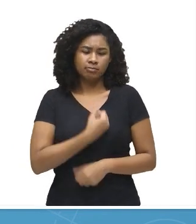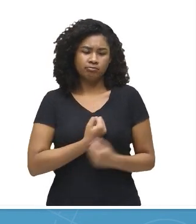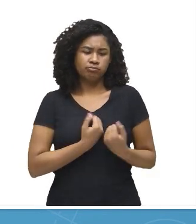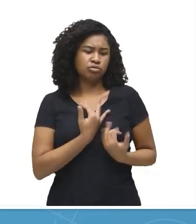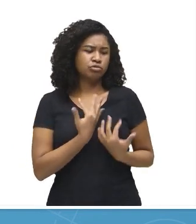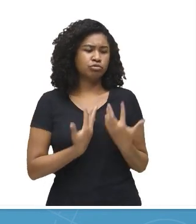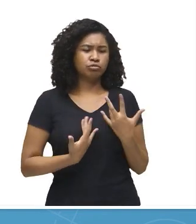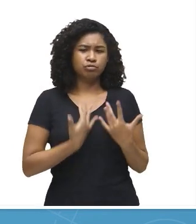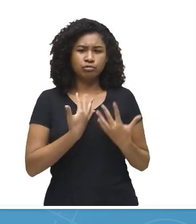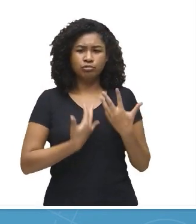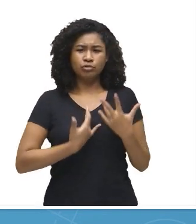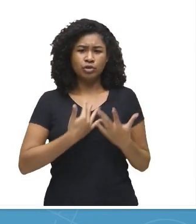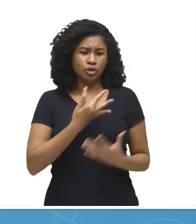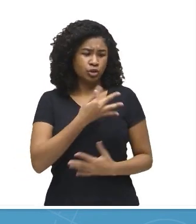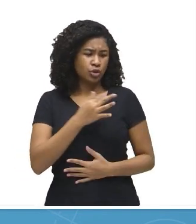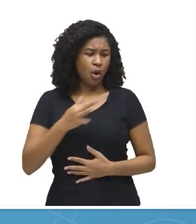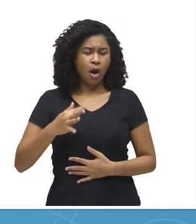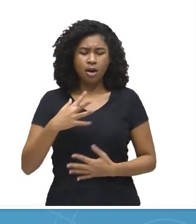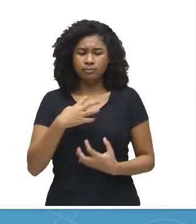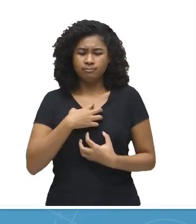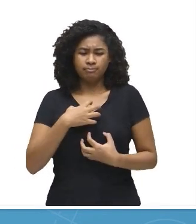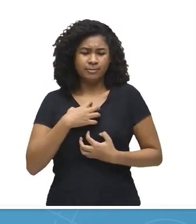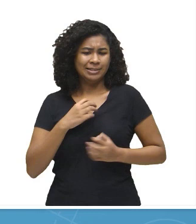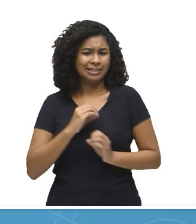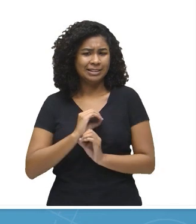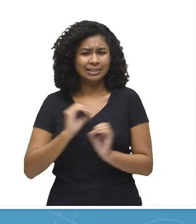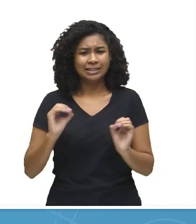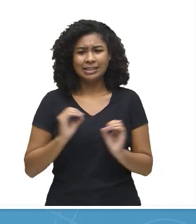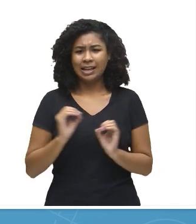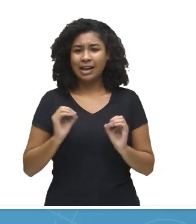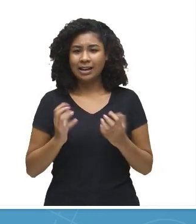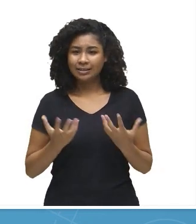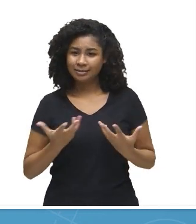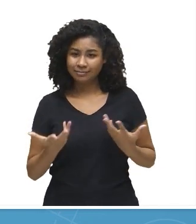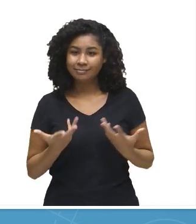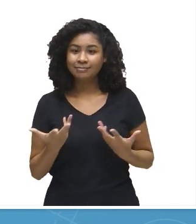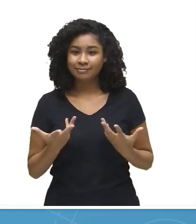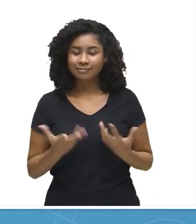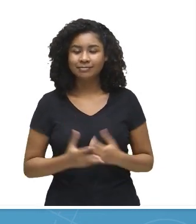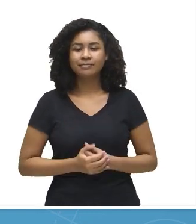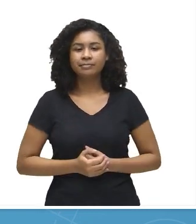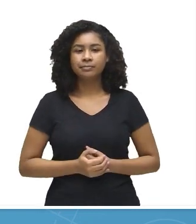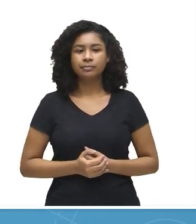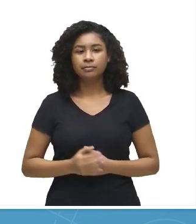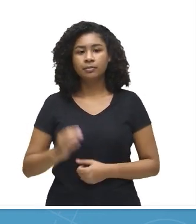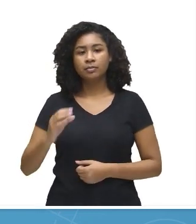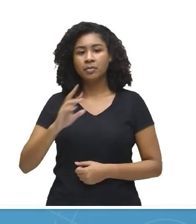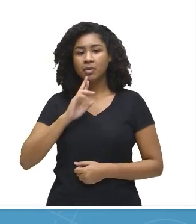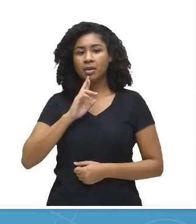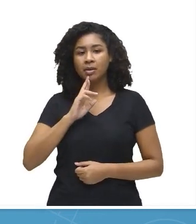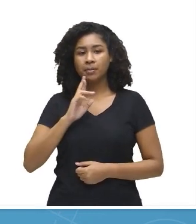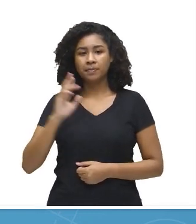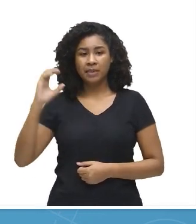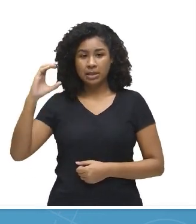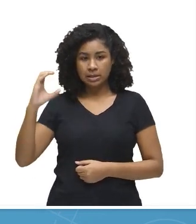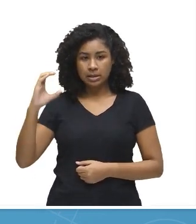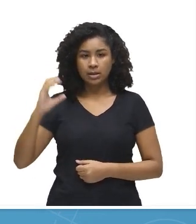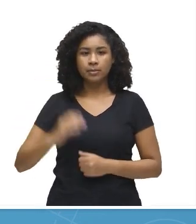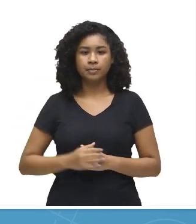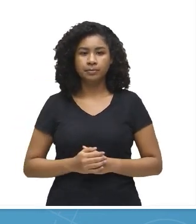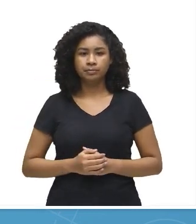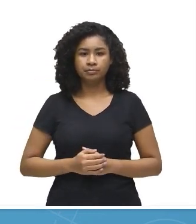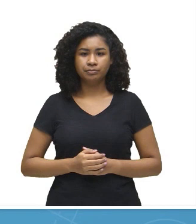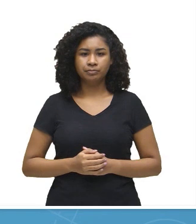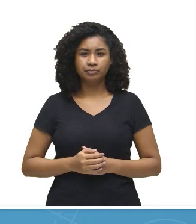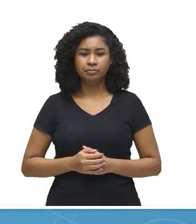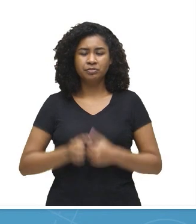que queima, né? Que dói e não se sente, não é não? Então, a letra C aí, noticiar os efeitos do sentimento amoroso, também não tem